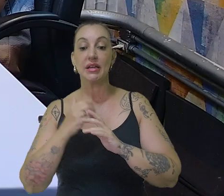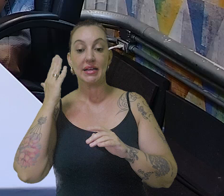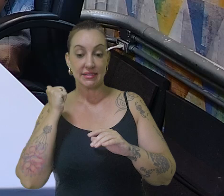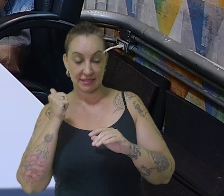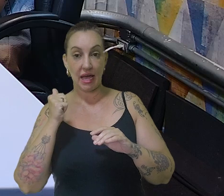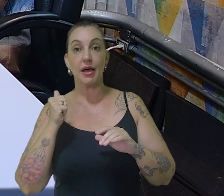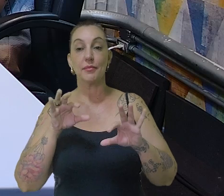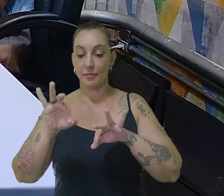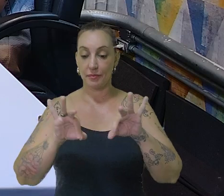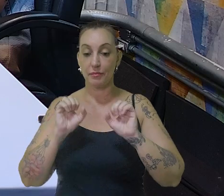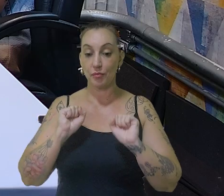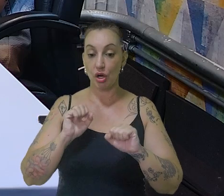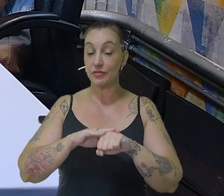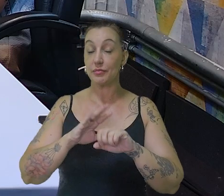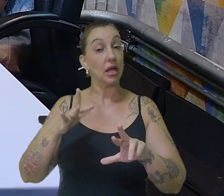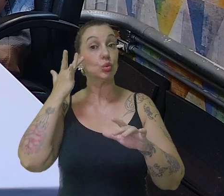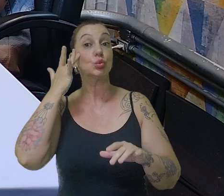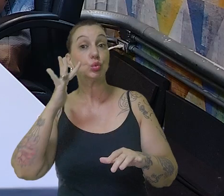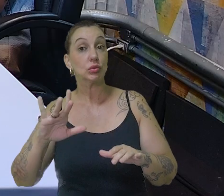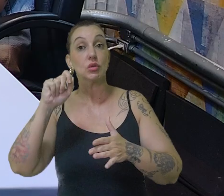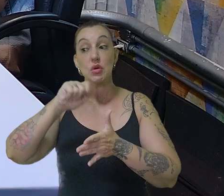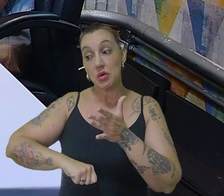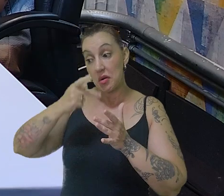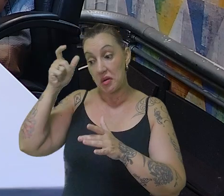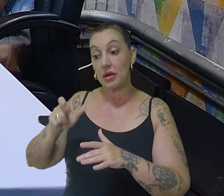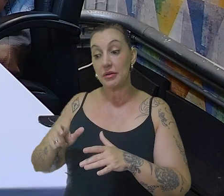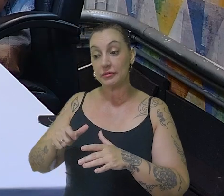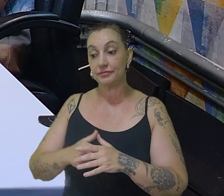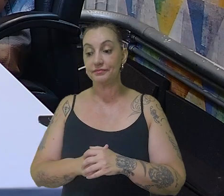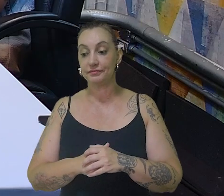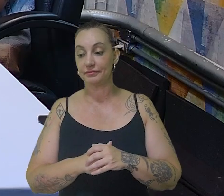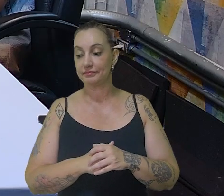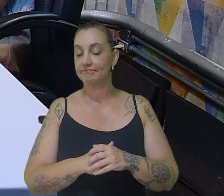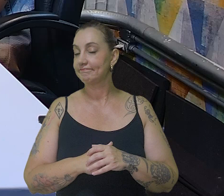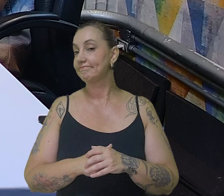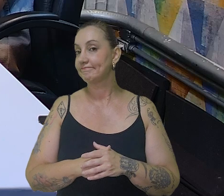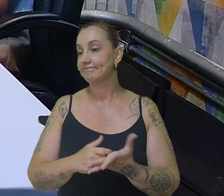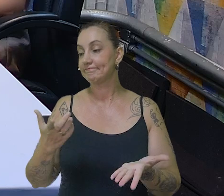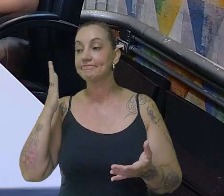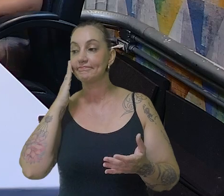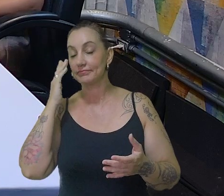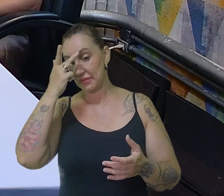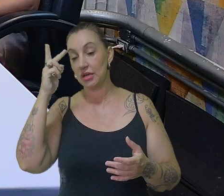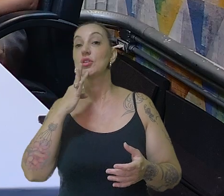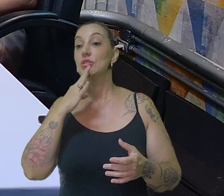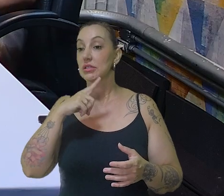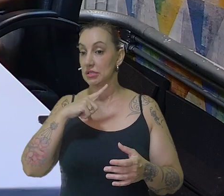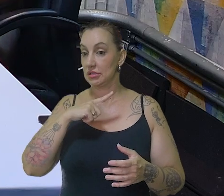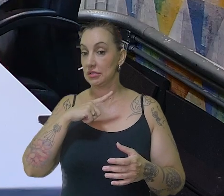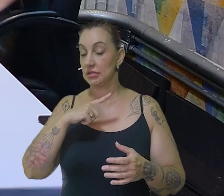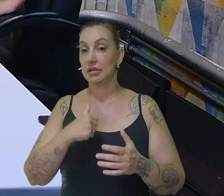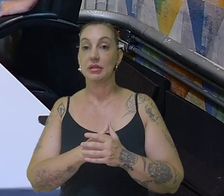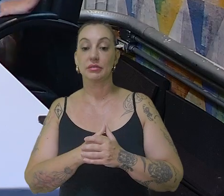sabe o que a mesa pode fazer mas não sabe fazer aí contrata uma pessoa e e se enfim se cerca de pessoas que ten esse conhecimento